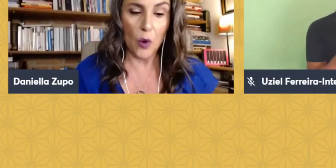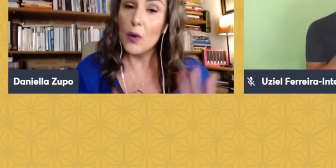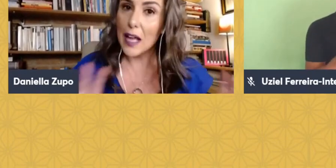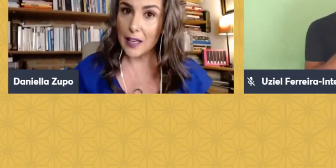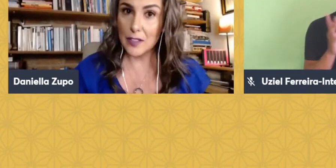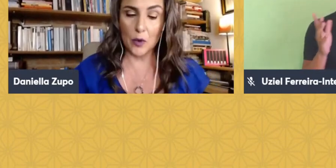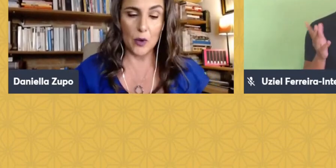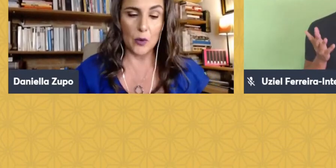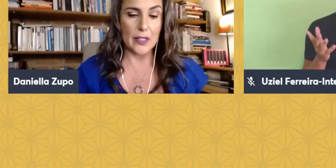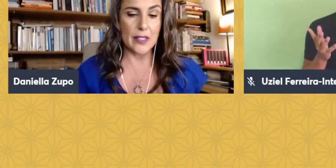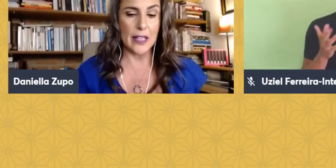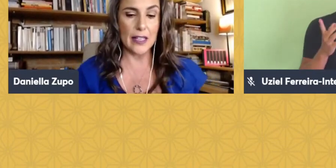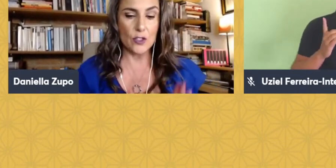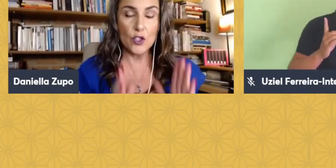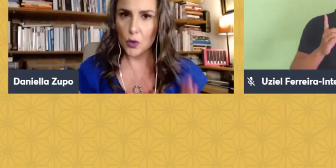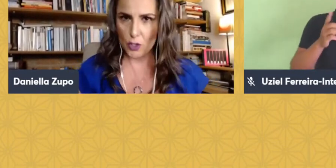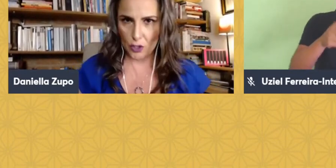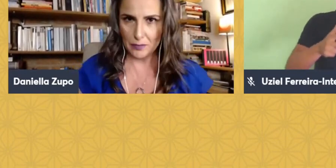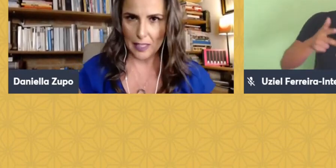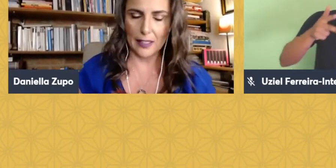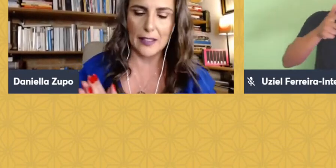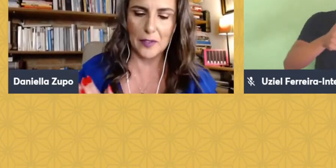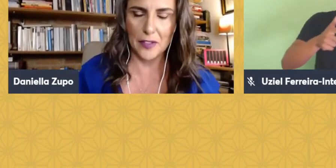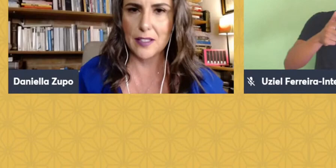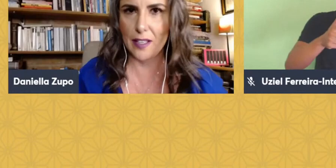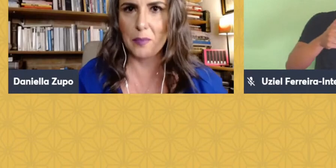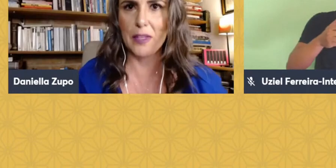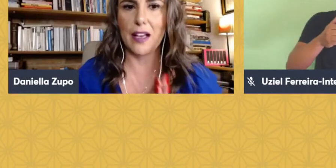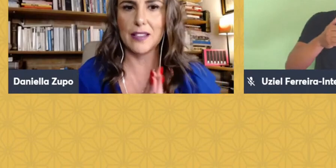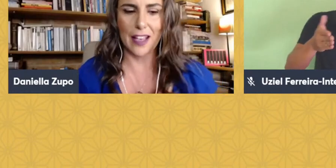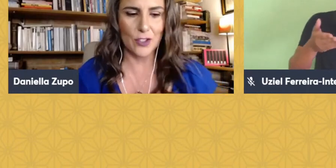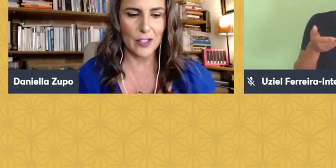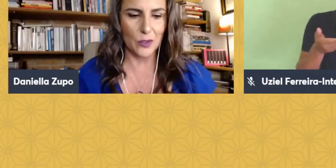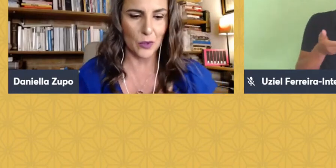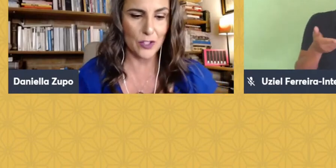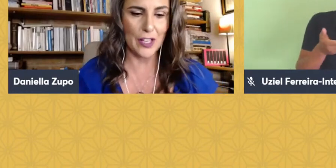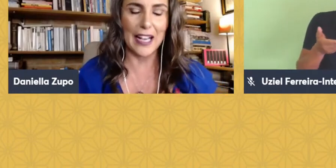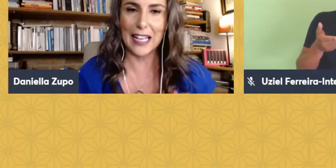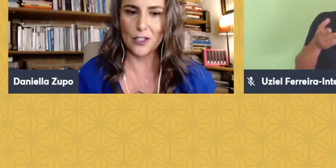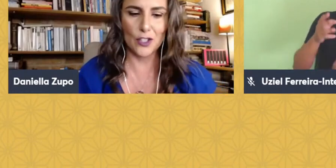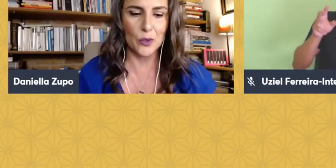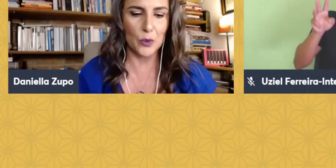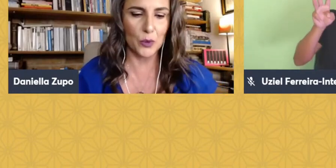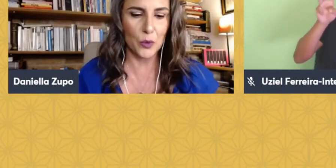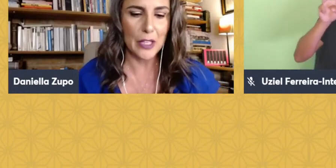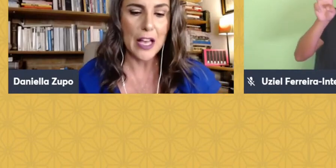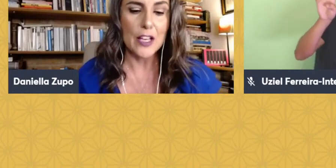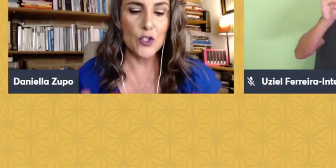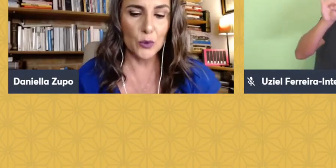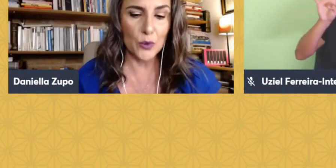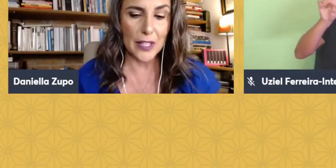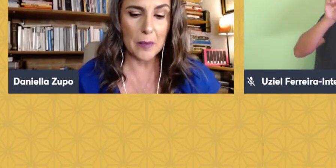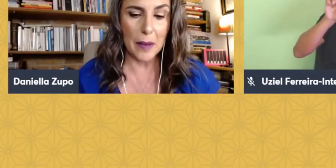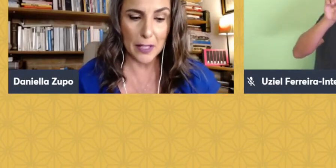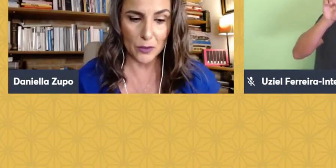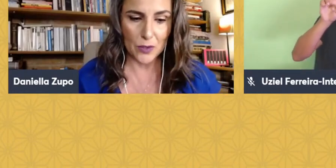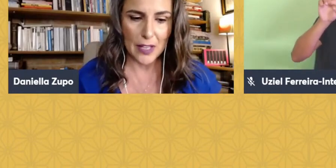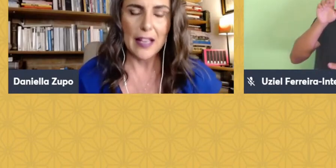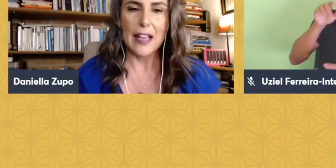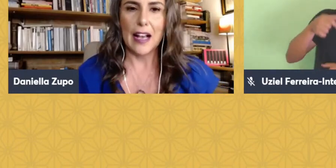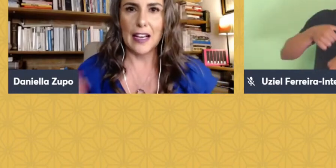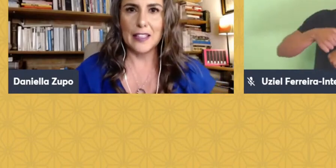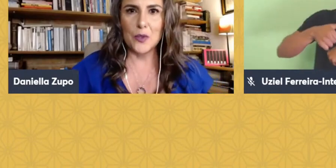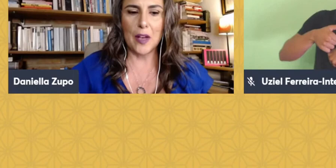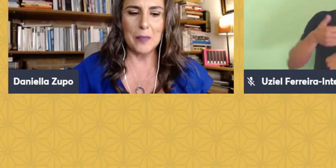encontros pessoal online vão acontecer de hoje até quinta-feira sempre sete horas da noite cada dia no YouTube de um dos